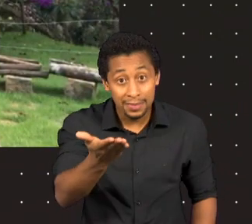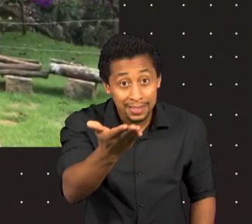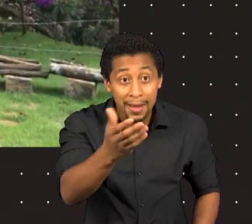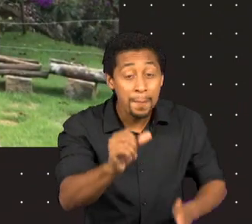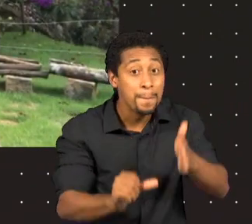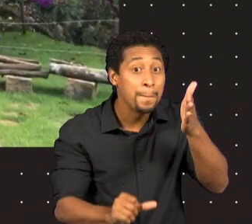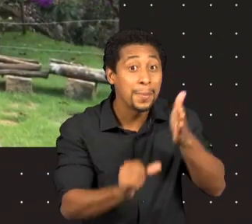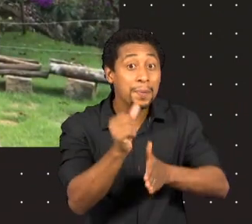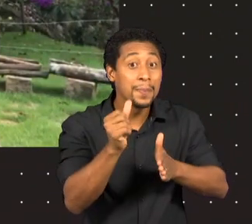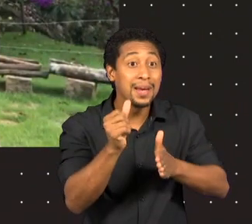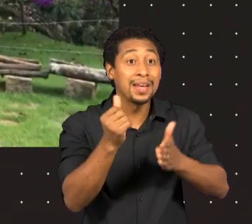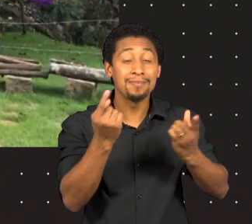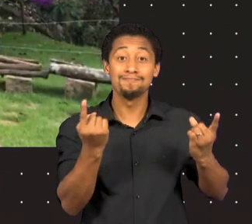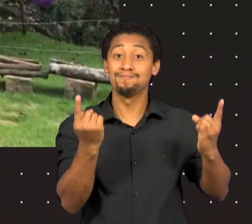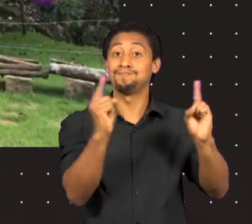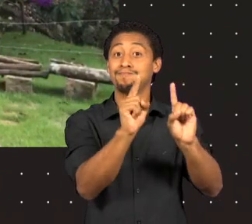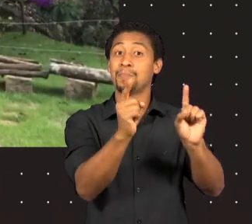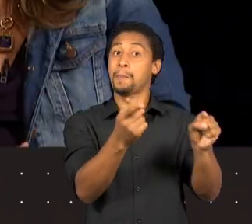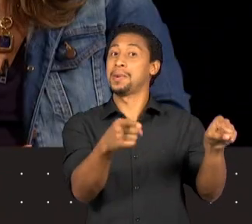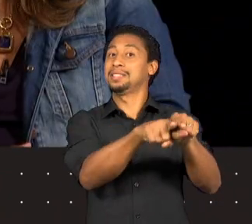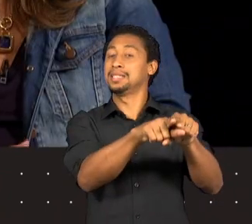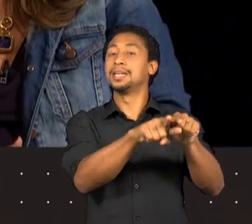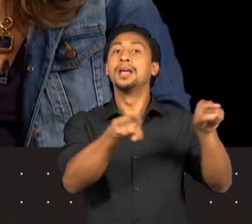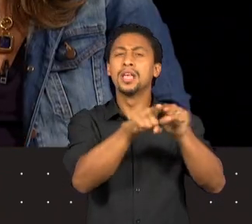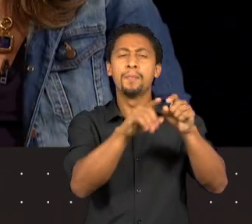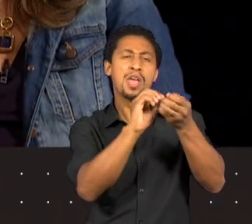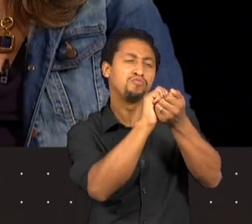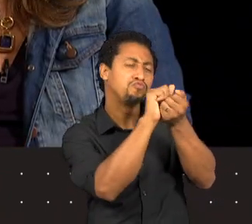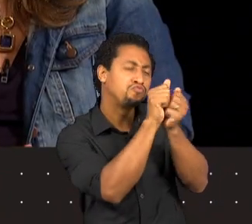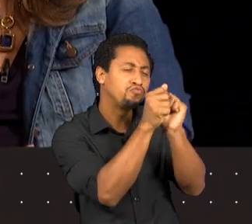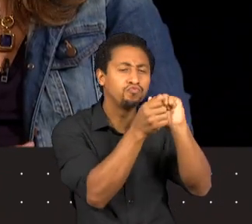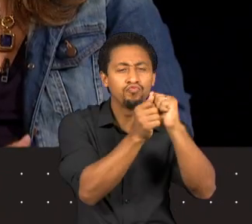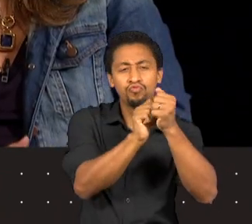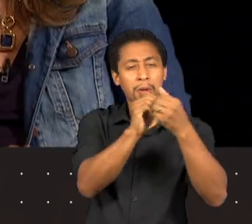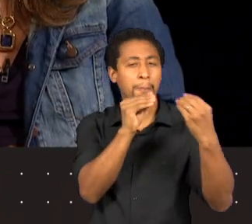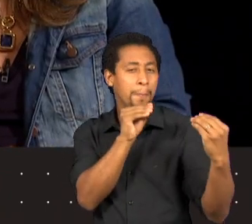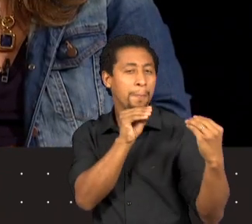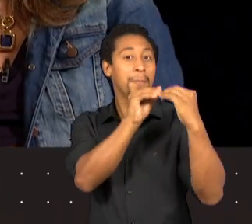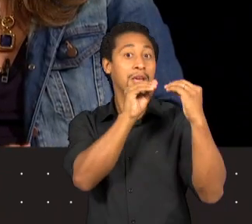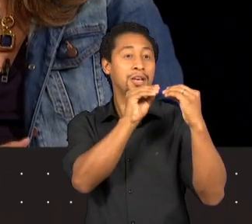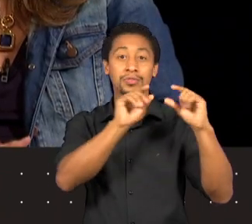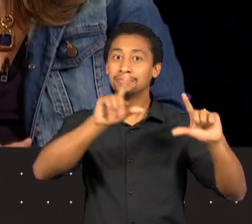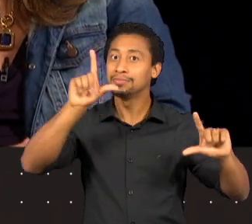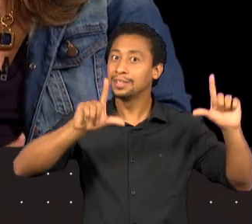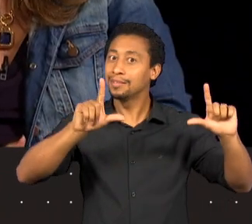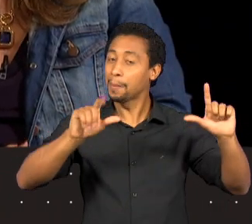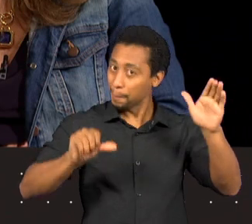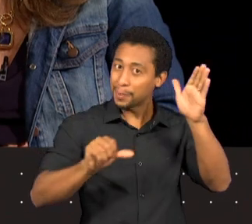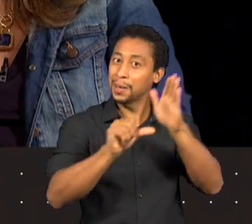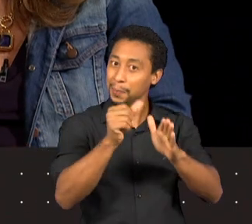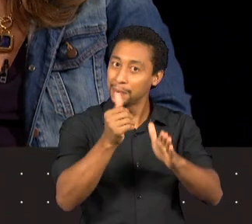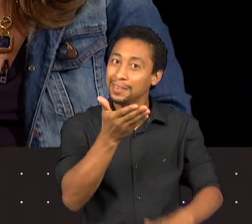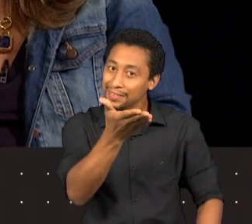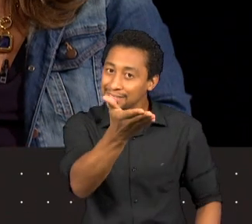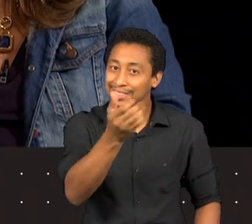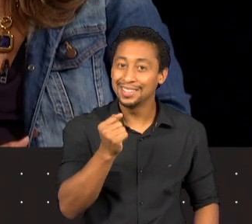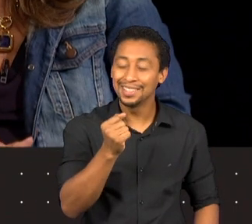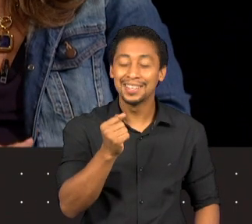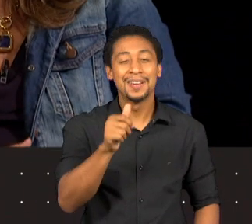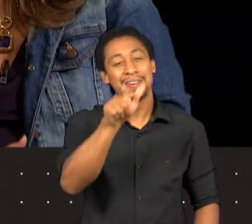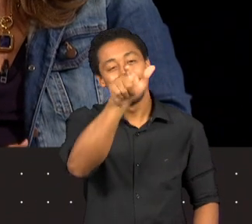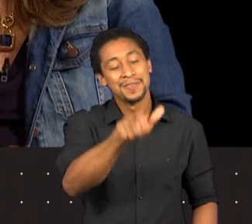primeira parceira, o meu primeiro beijo na TV. E sempre foi essa colega tão generosa,